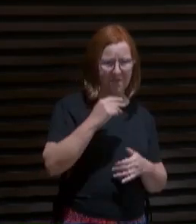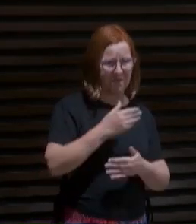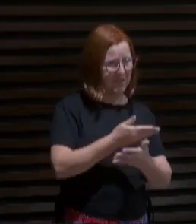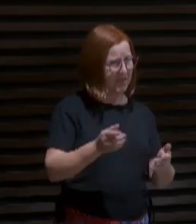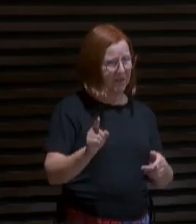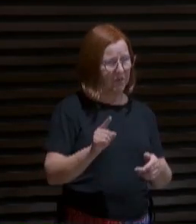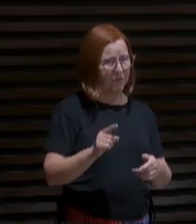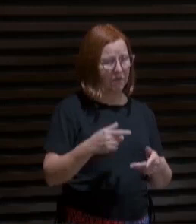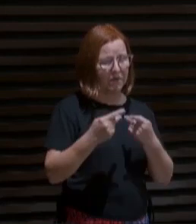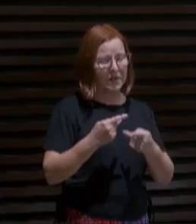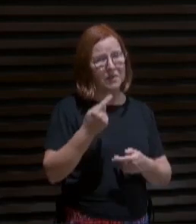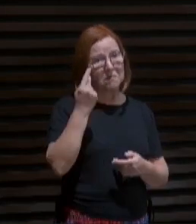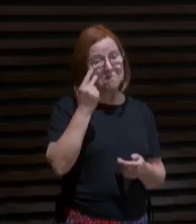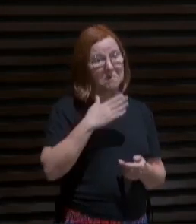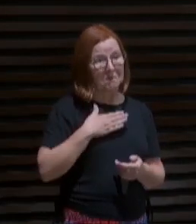comigo.